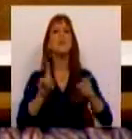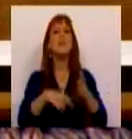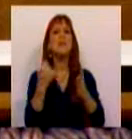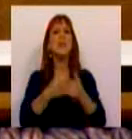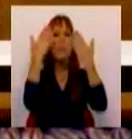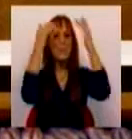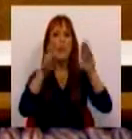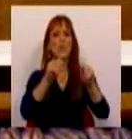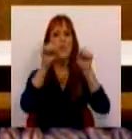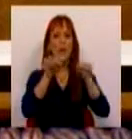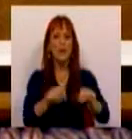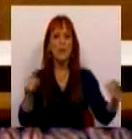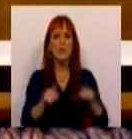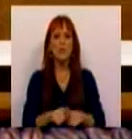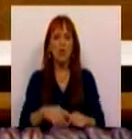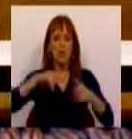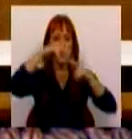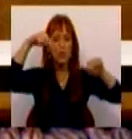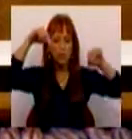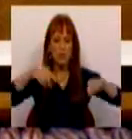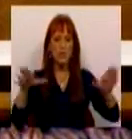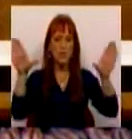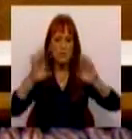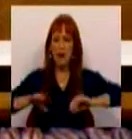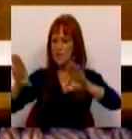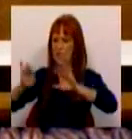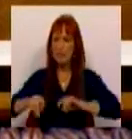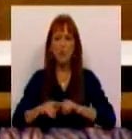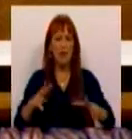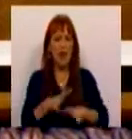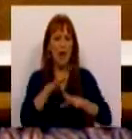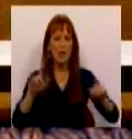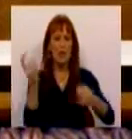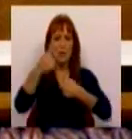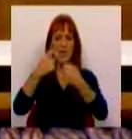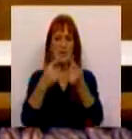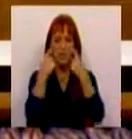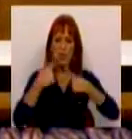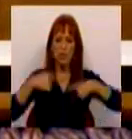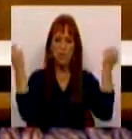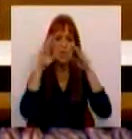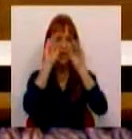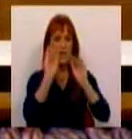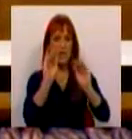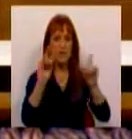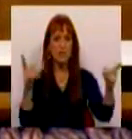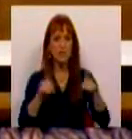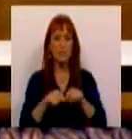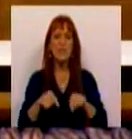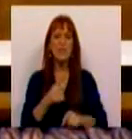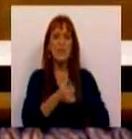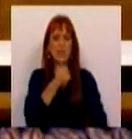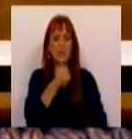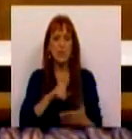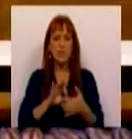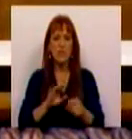pela democracia local. Os municípios são hoje, cada vez mais, os grandes parceiros públicos na educação. São